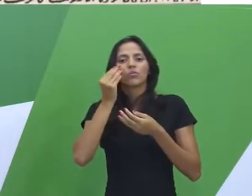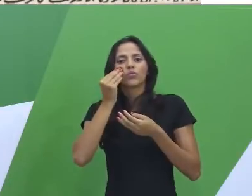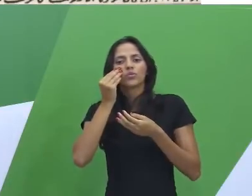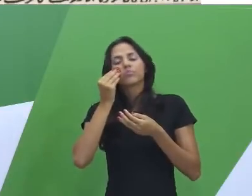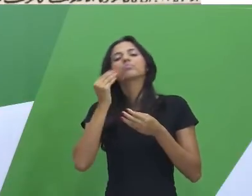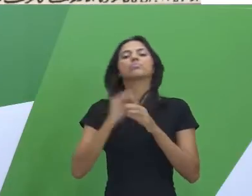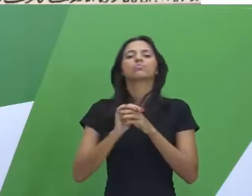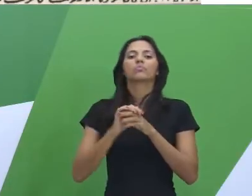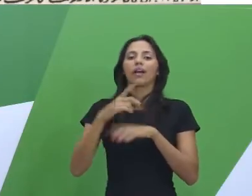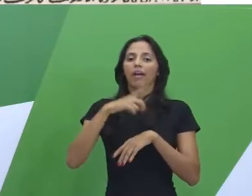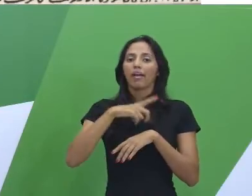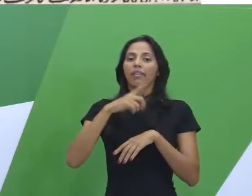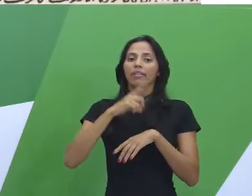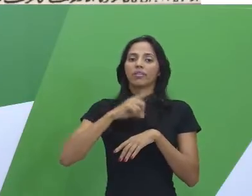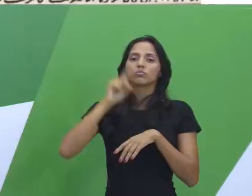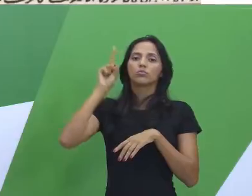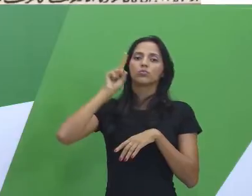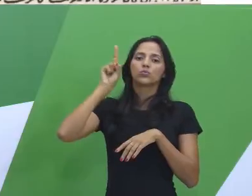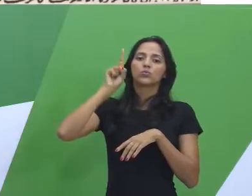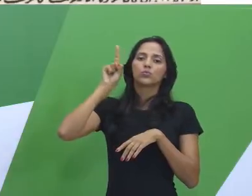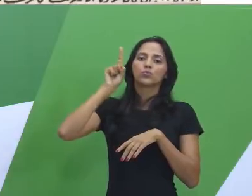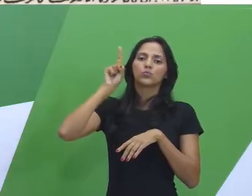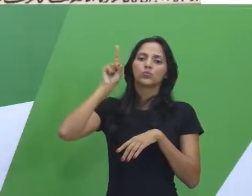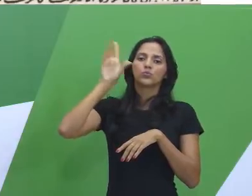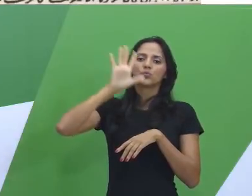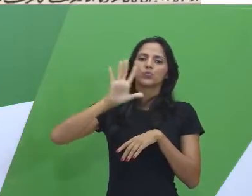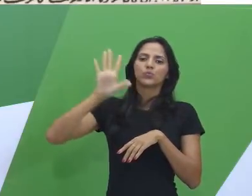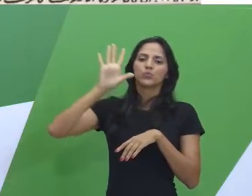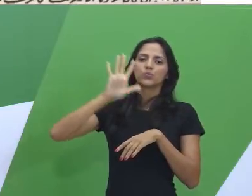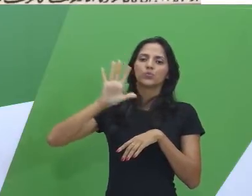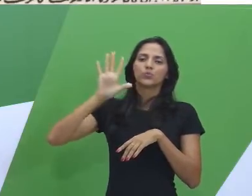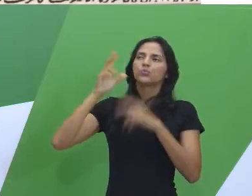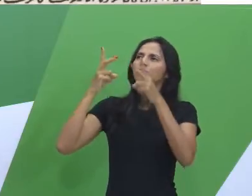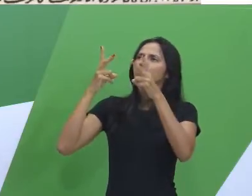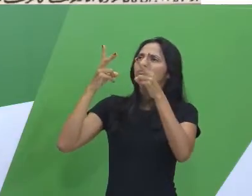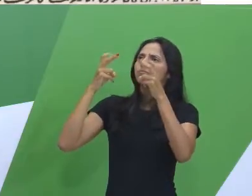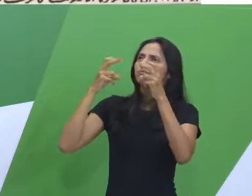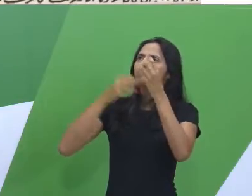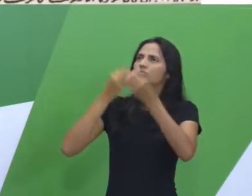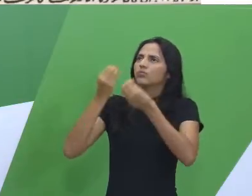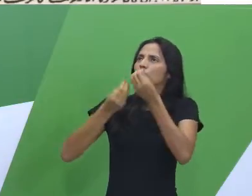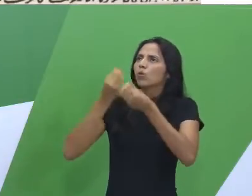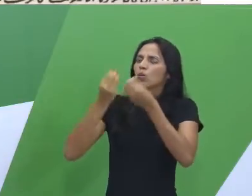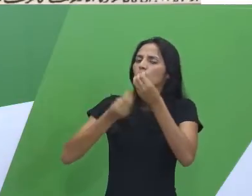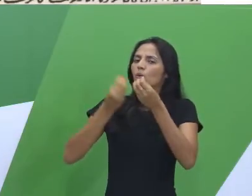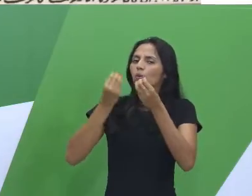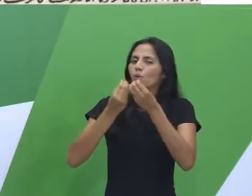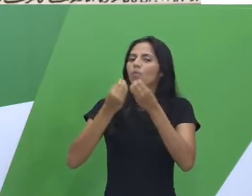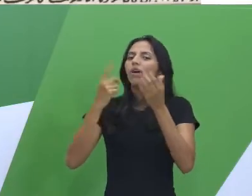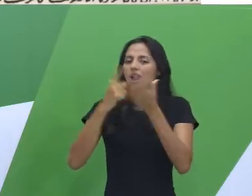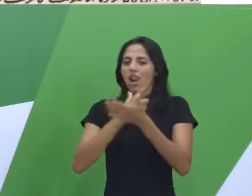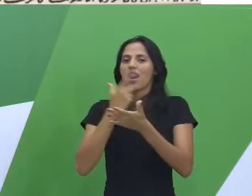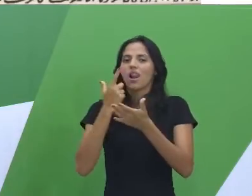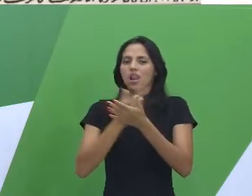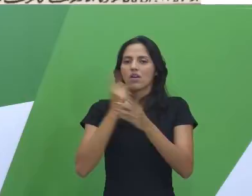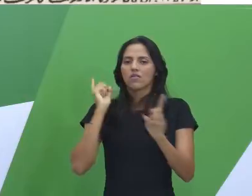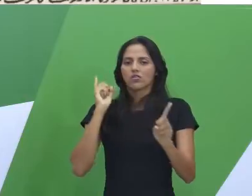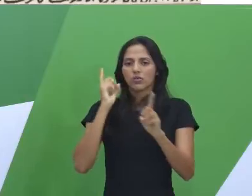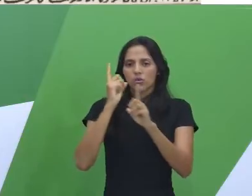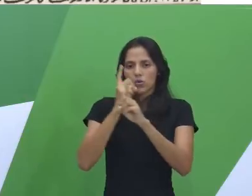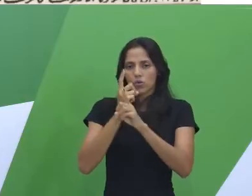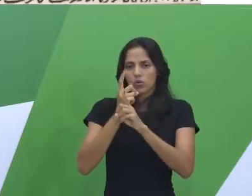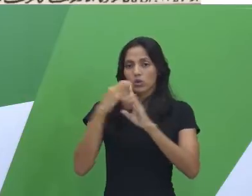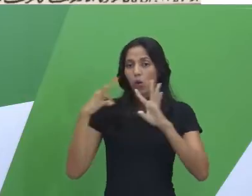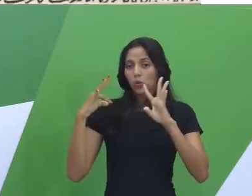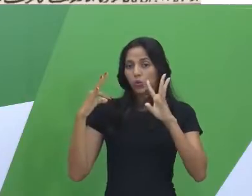já está caminhando para dentro do que nós começamos a enxergar nos nossos livros. Observe que toda